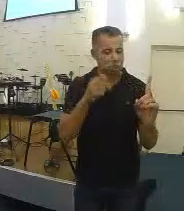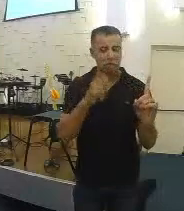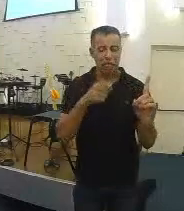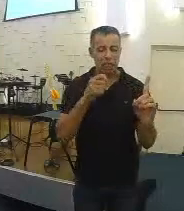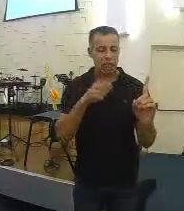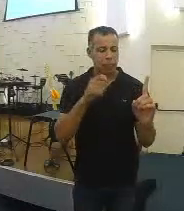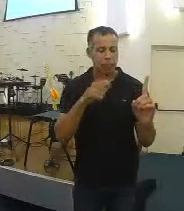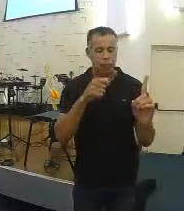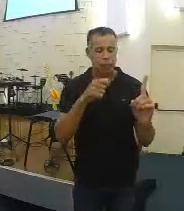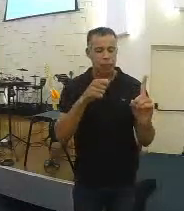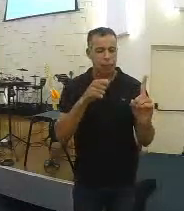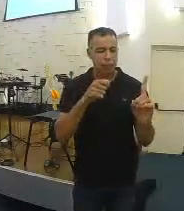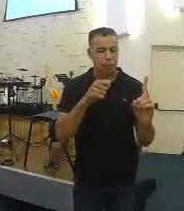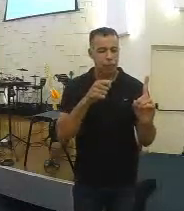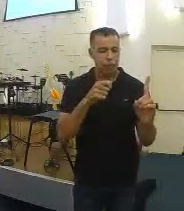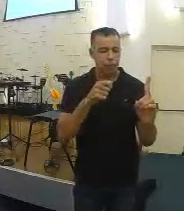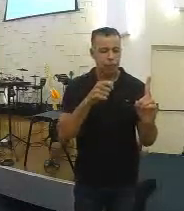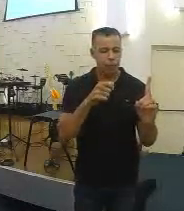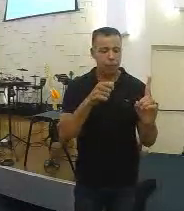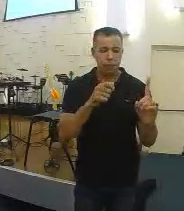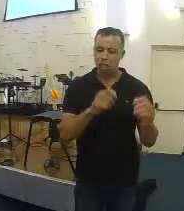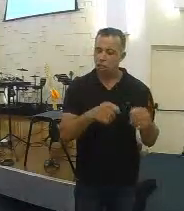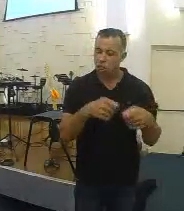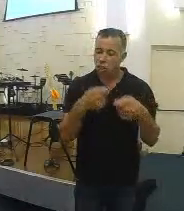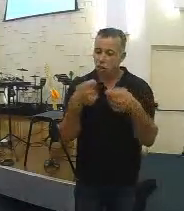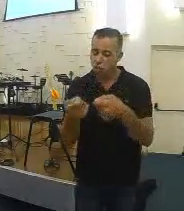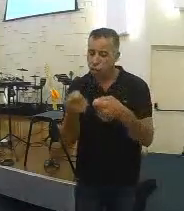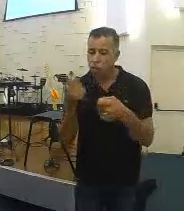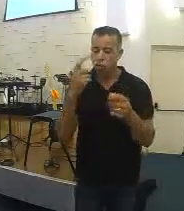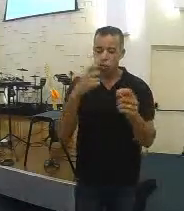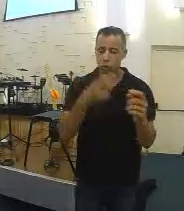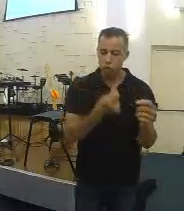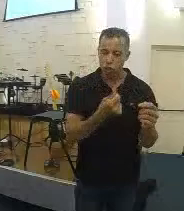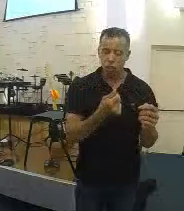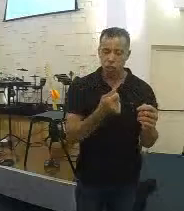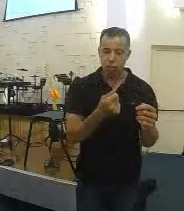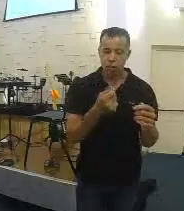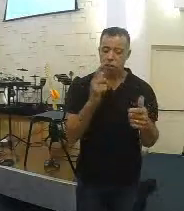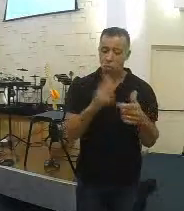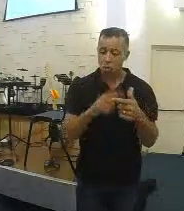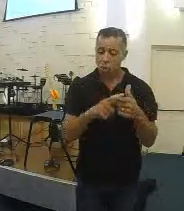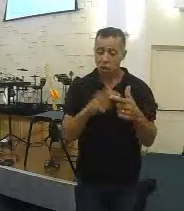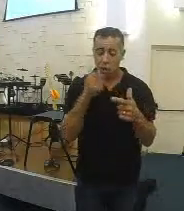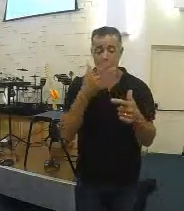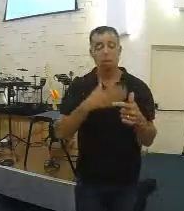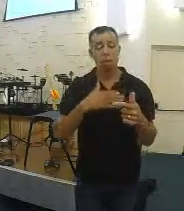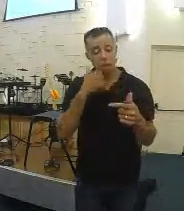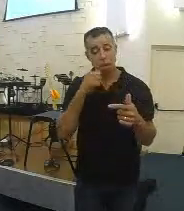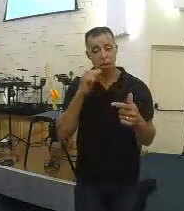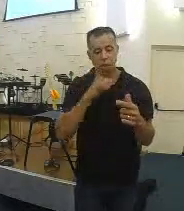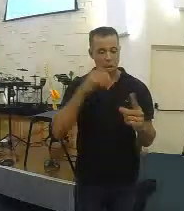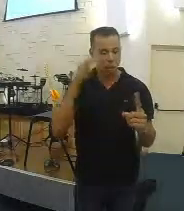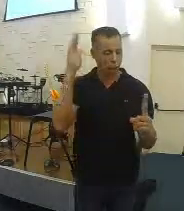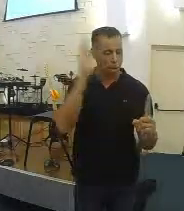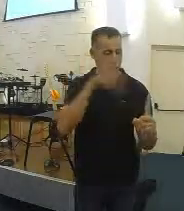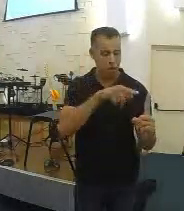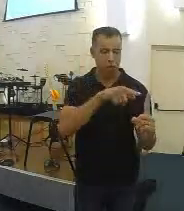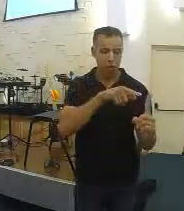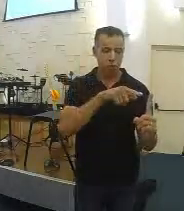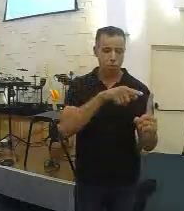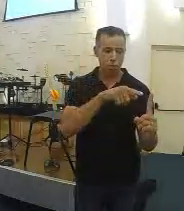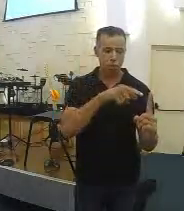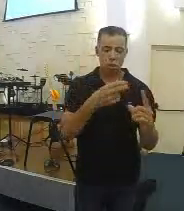ser amaldiçoado, devolver à minha mãe aquele dinheiro. Eu posso morrer e o dinheiro de nada me